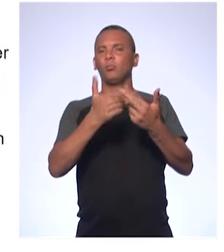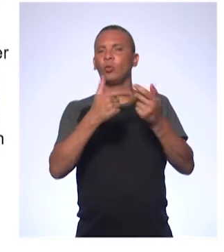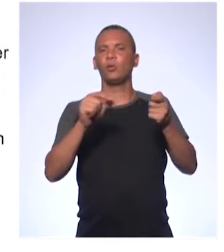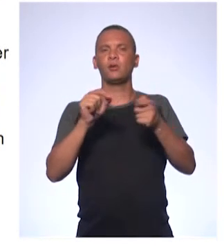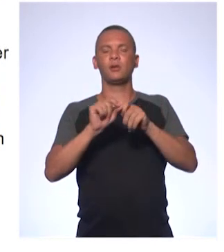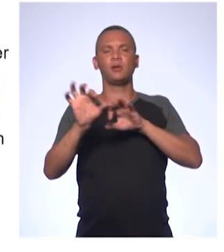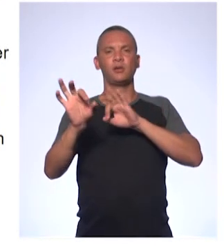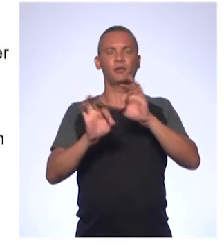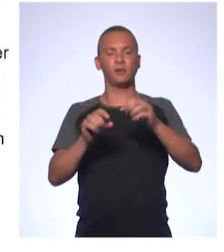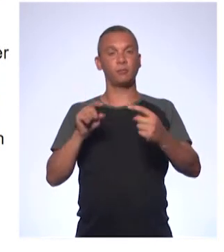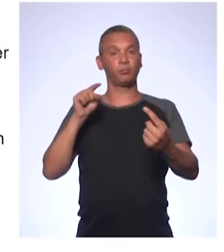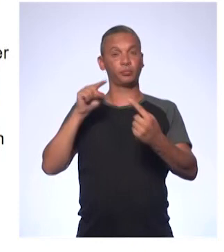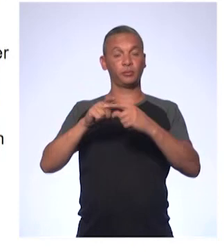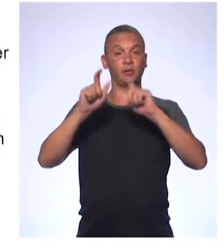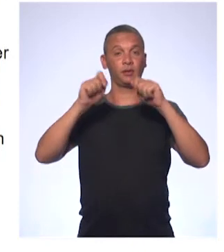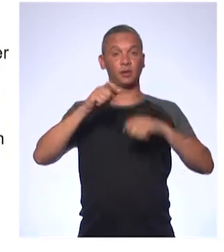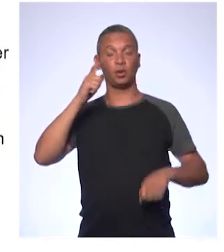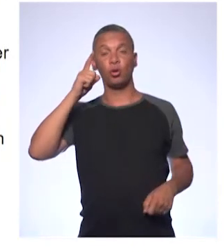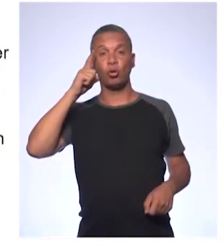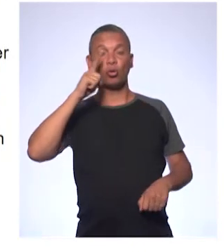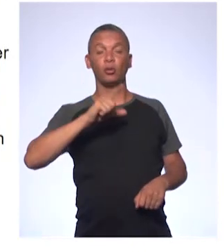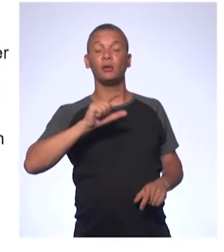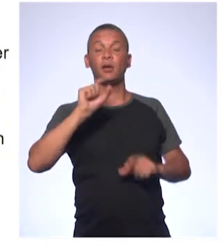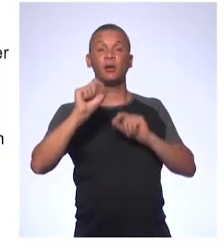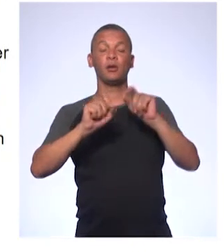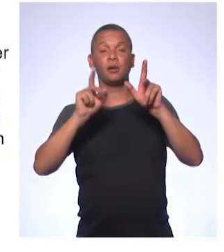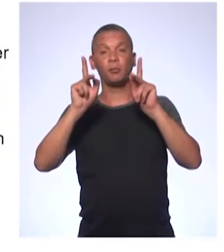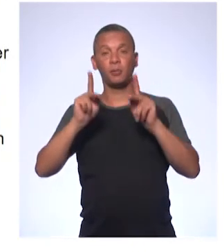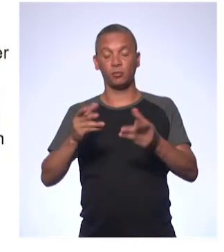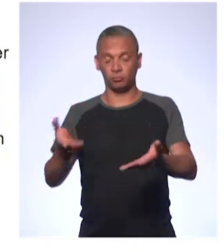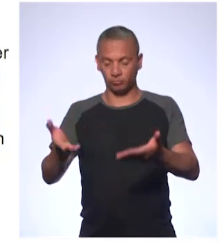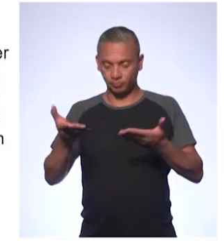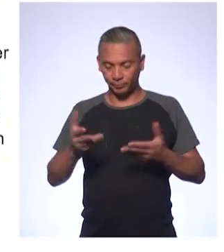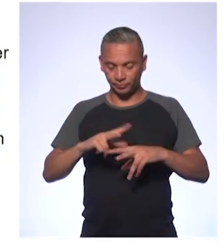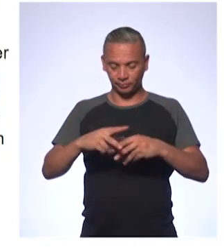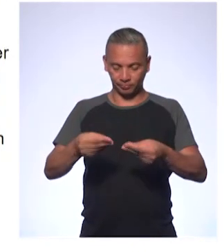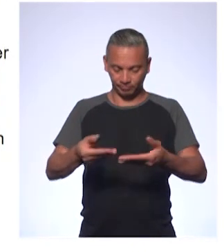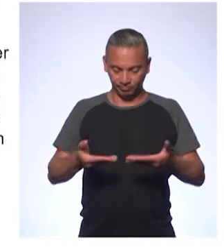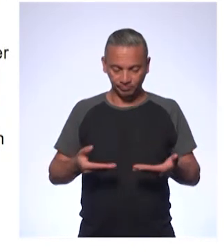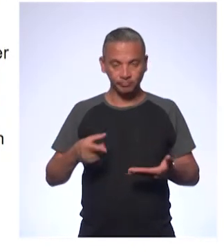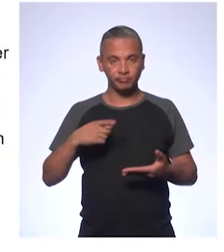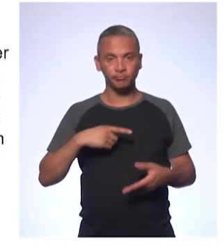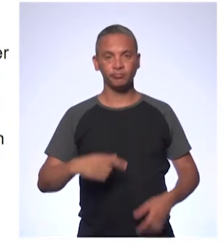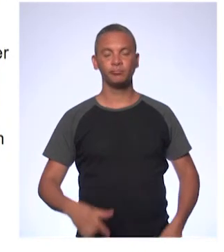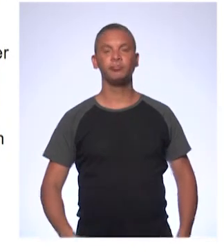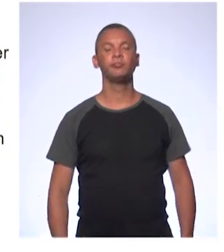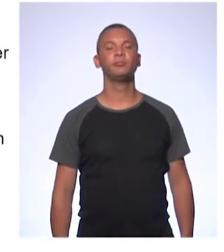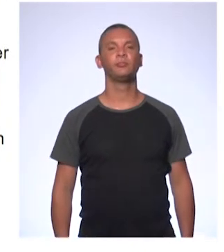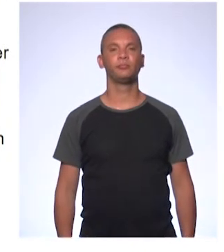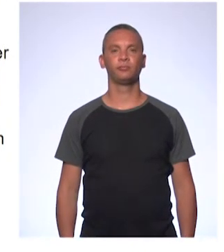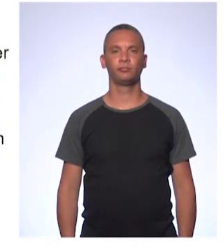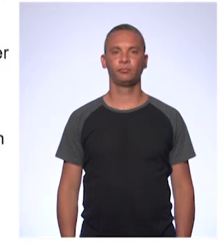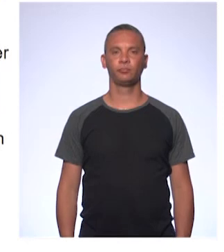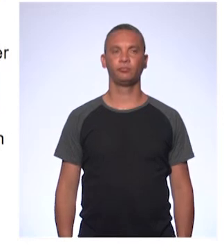de funções para quem recebeu o relógio, né?